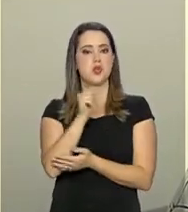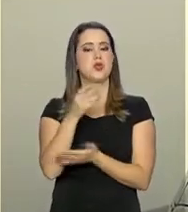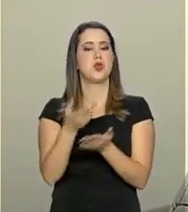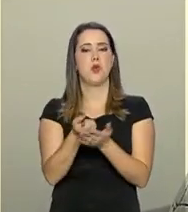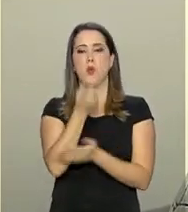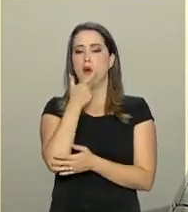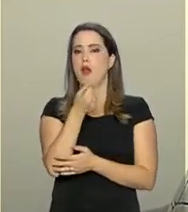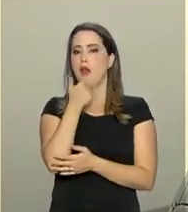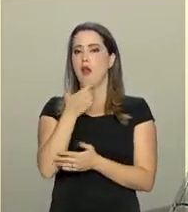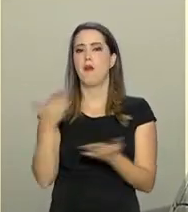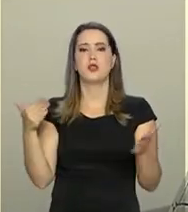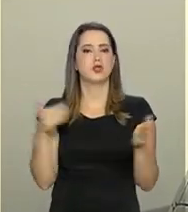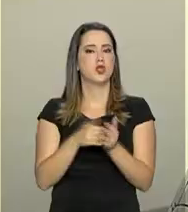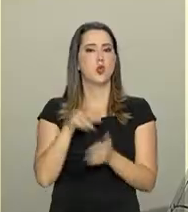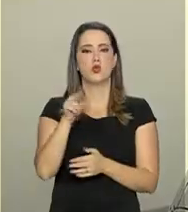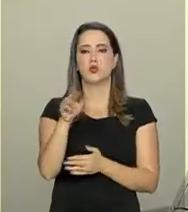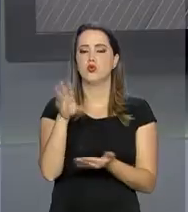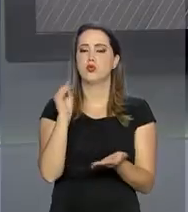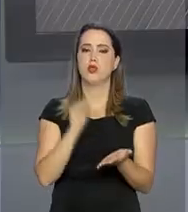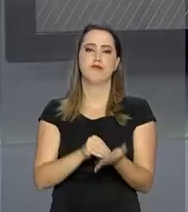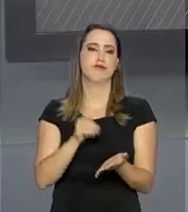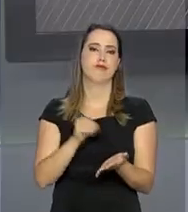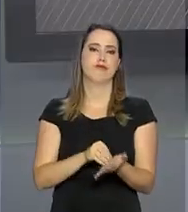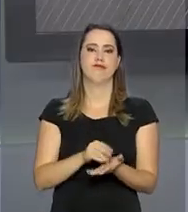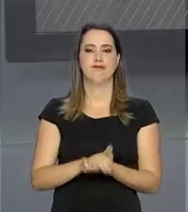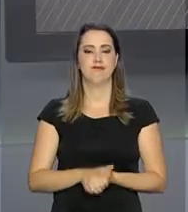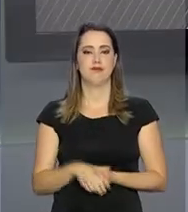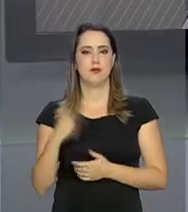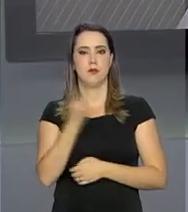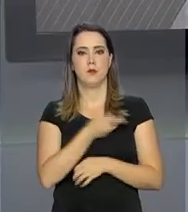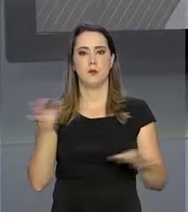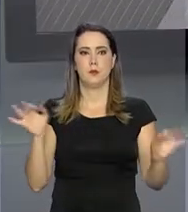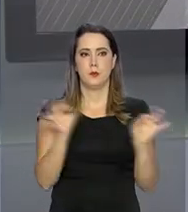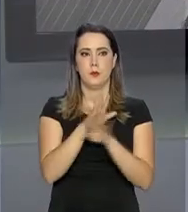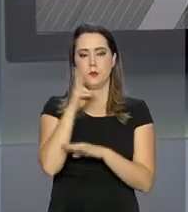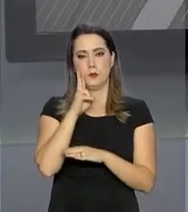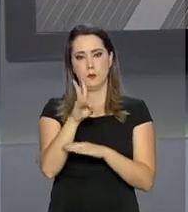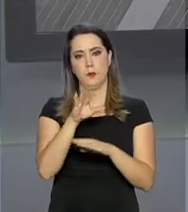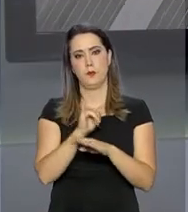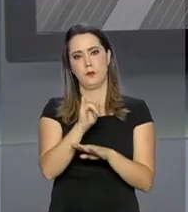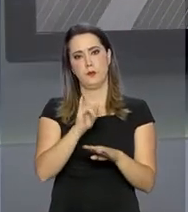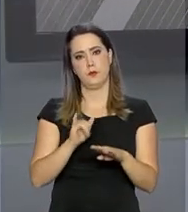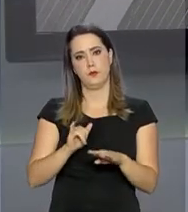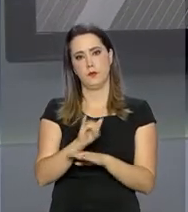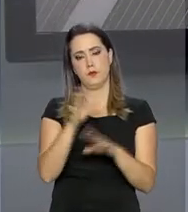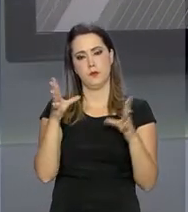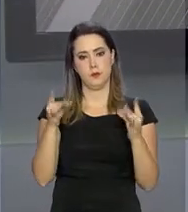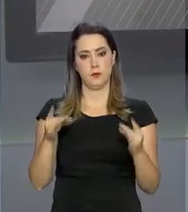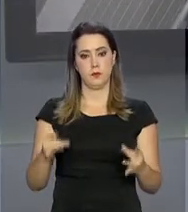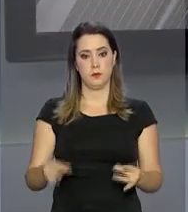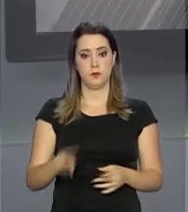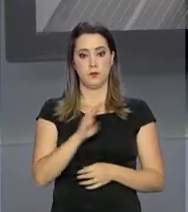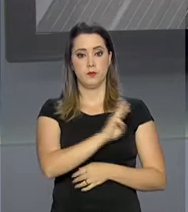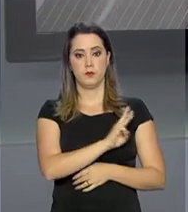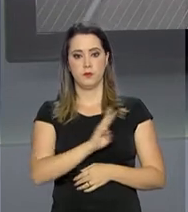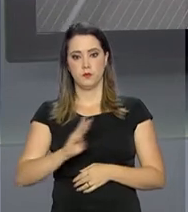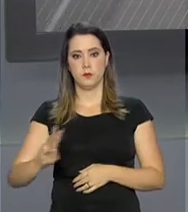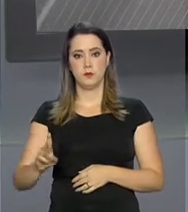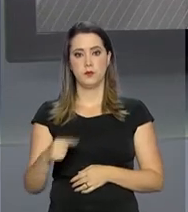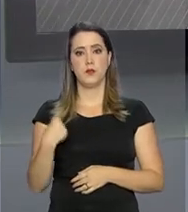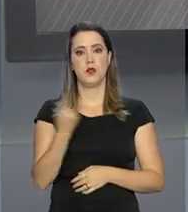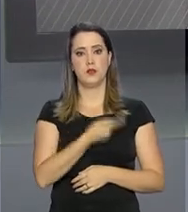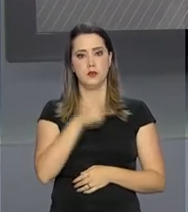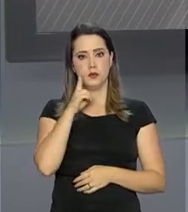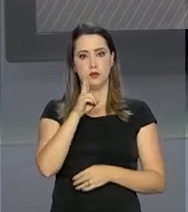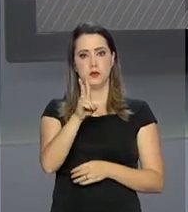primeira vez e e até hoje nunca futuro e nós ficamos por aqui você pode rever todas as reportagens no youtube e